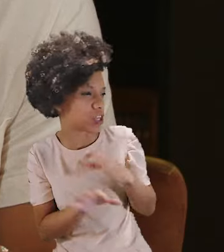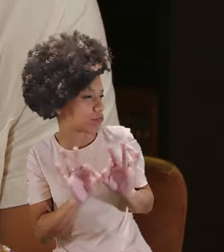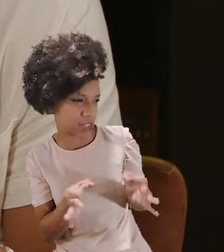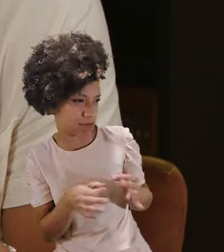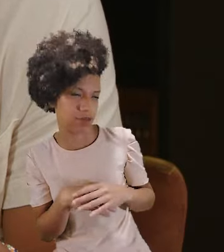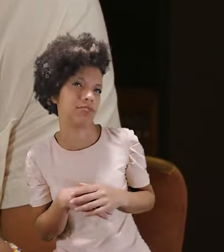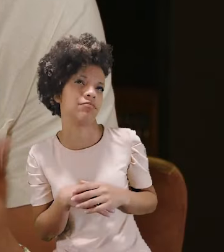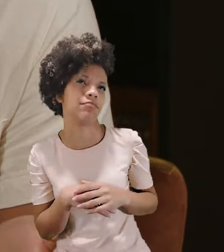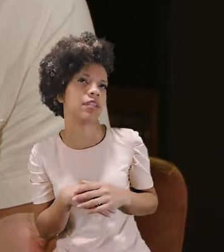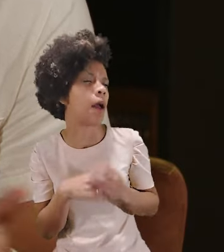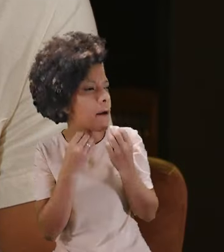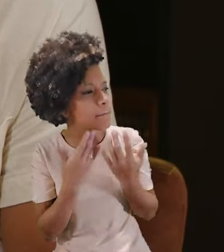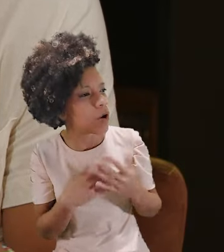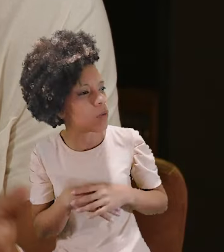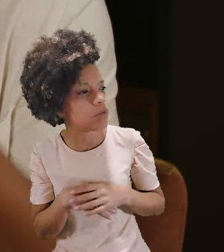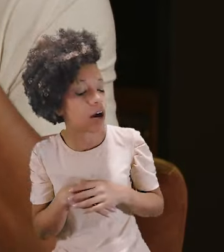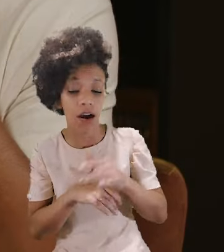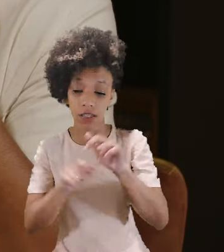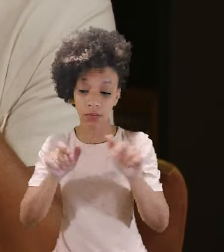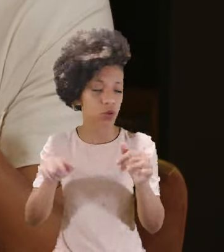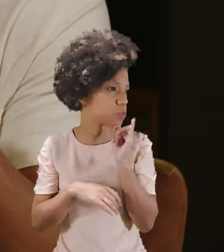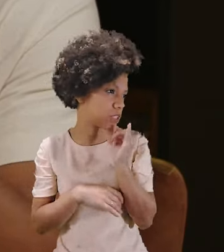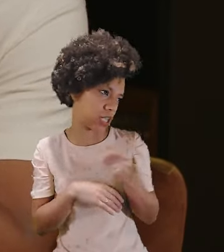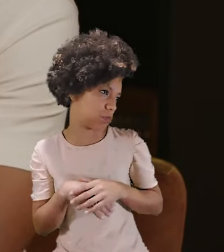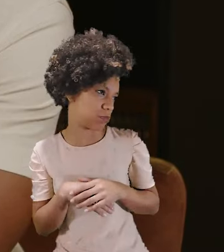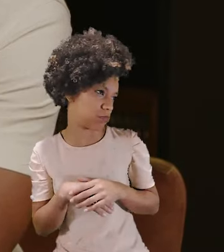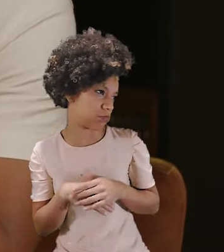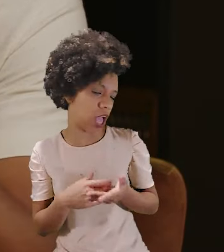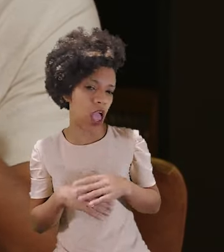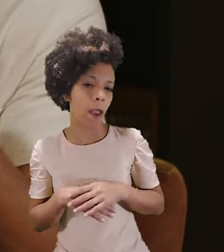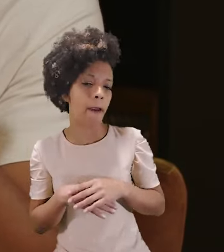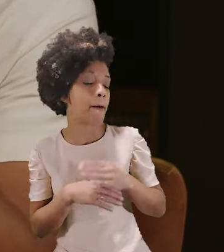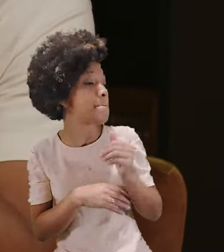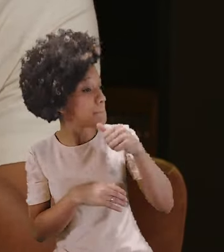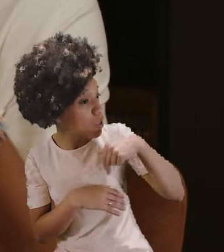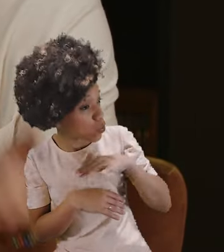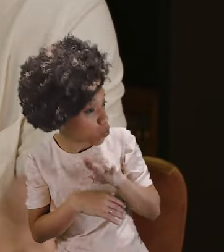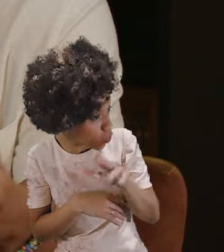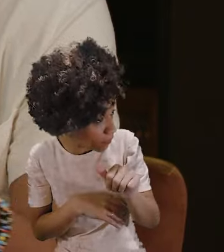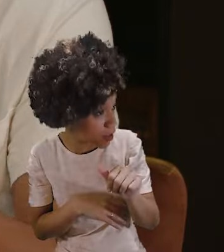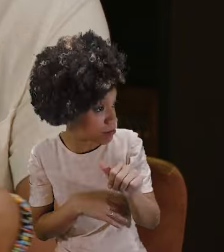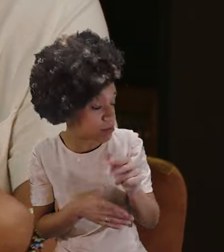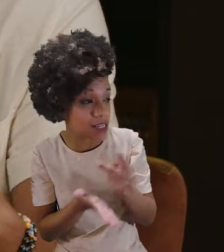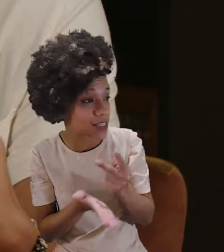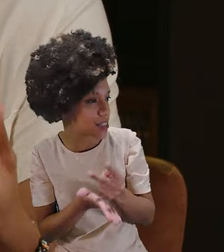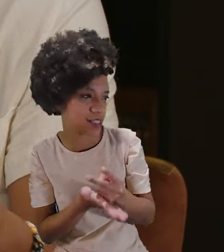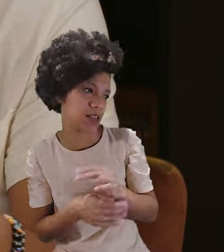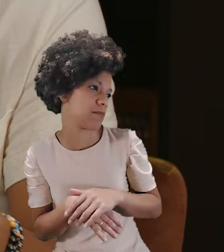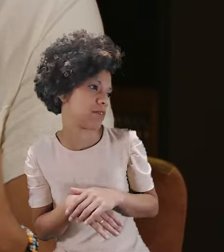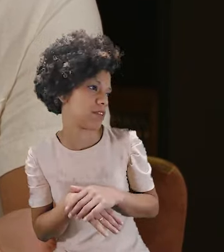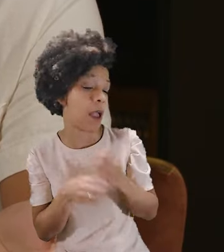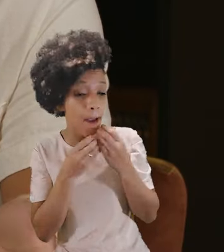assim é muito gente boa entendeu pessoal quando vai poder uma comunidade que eu conheço que é munguba entra sala quando vai lá sempre